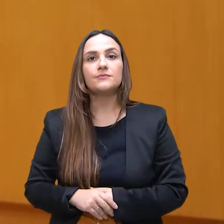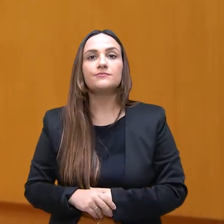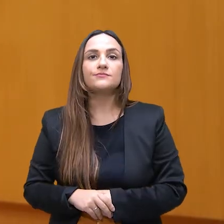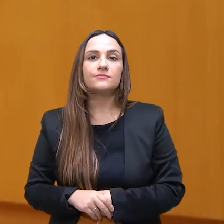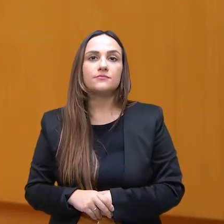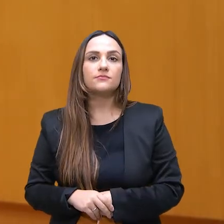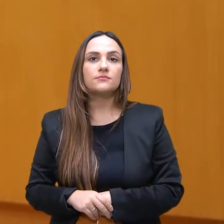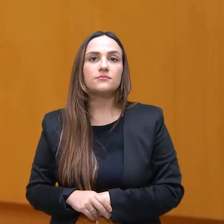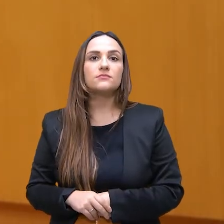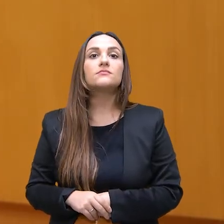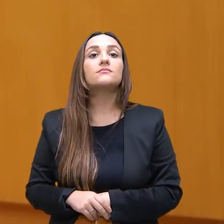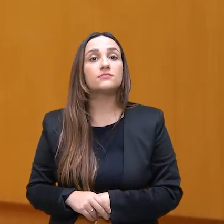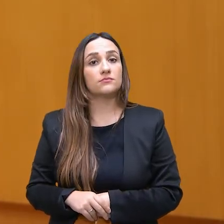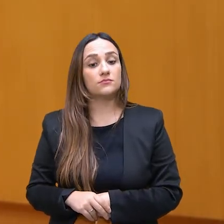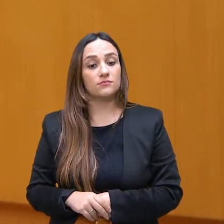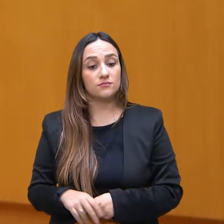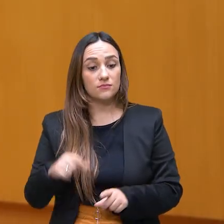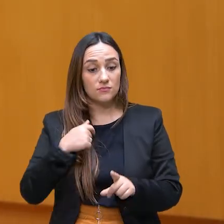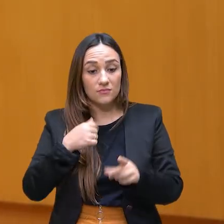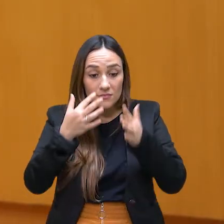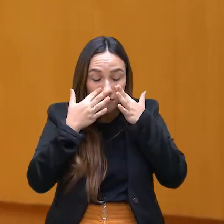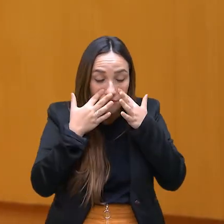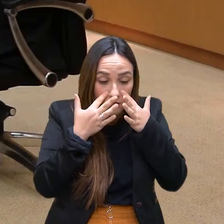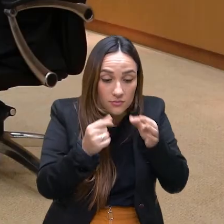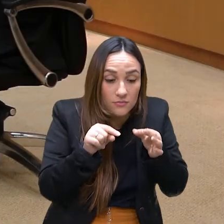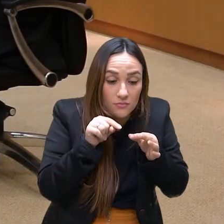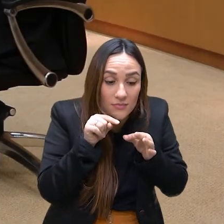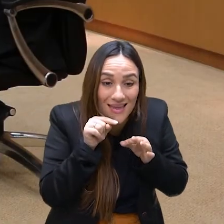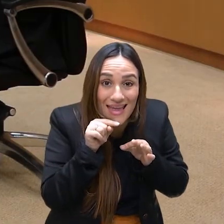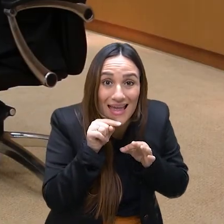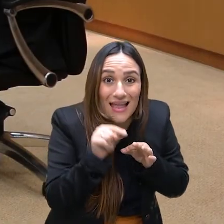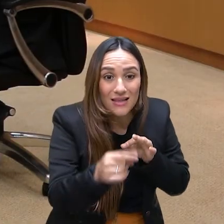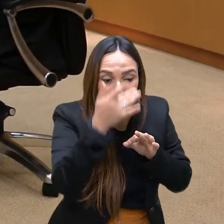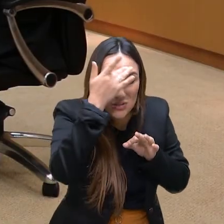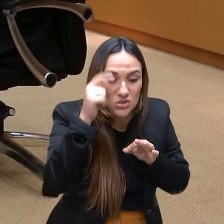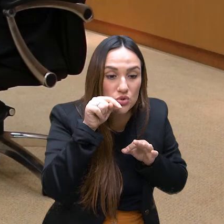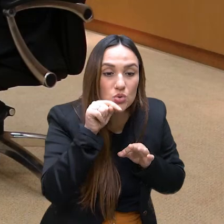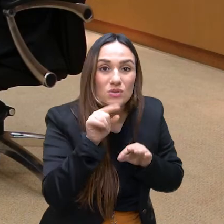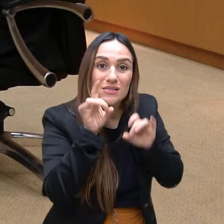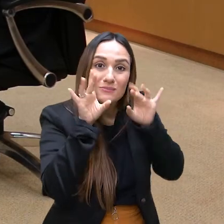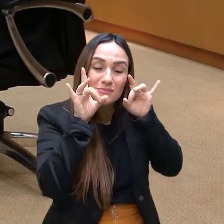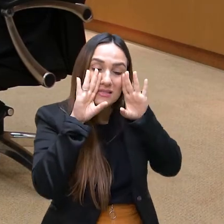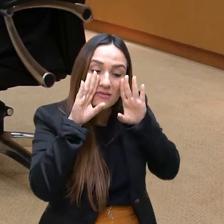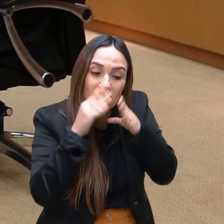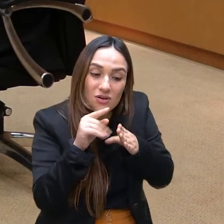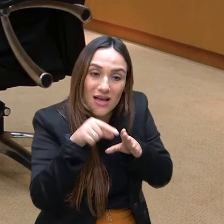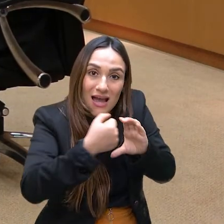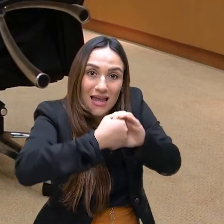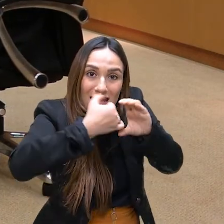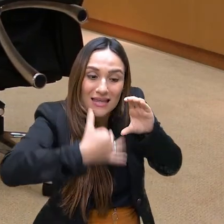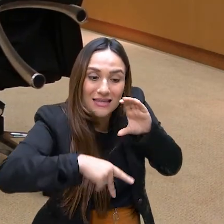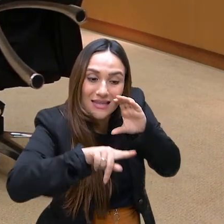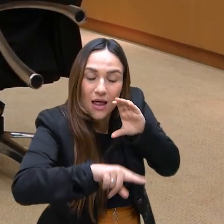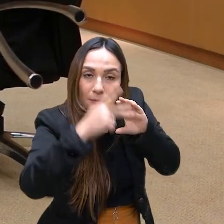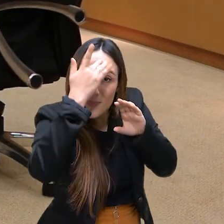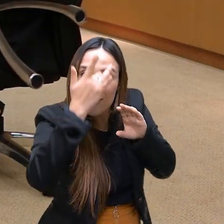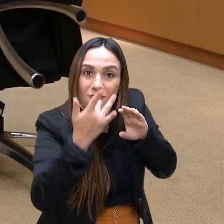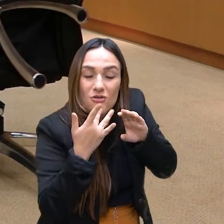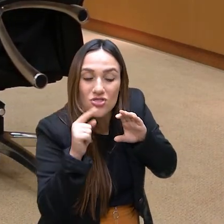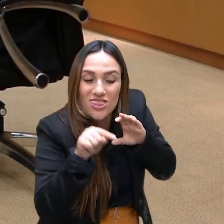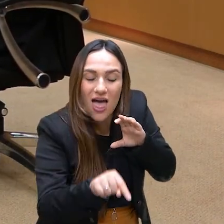vendo aquele caso em específico, aquela pessoa em específico.